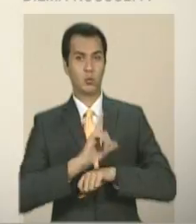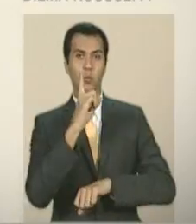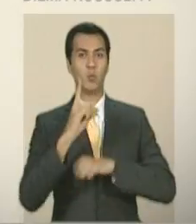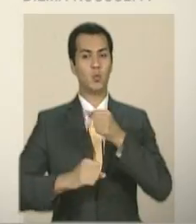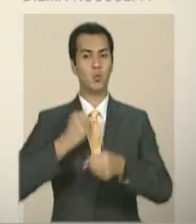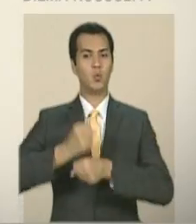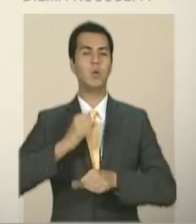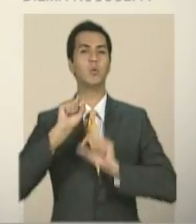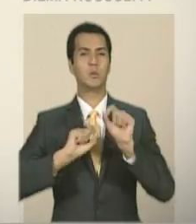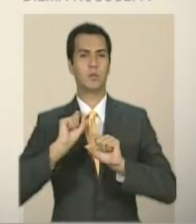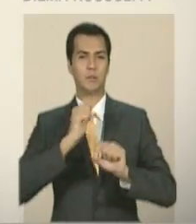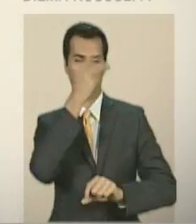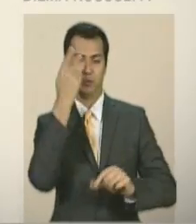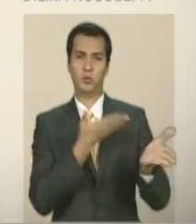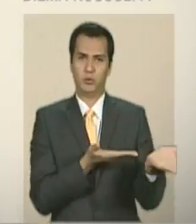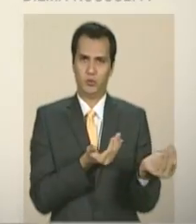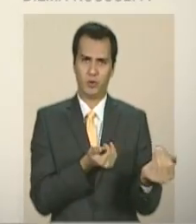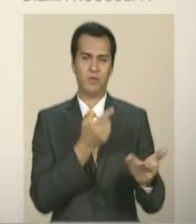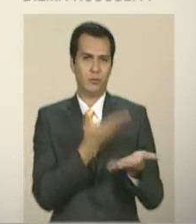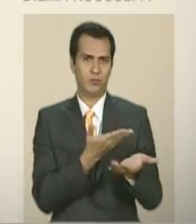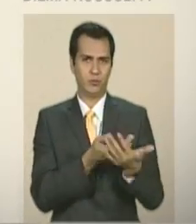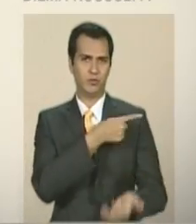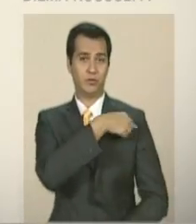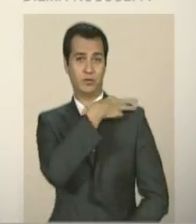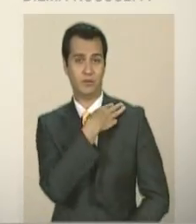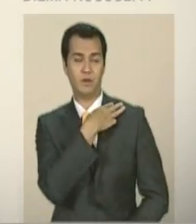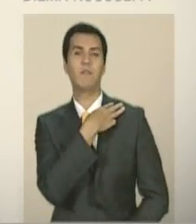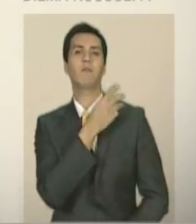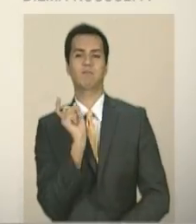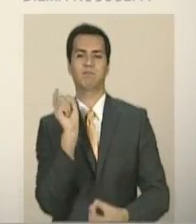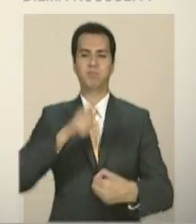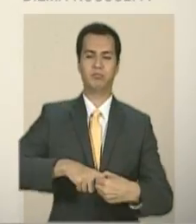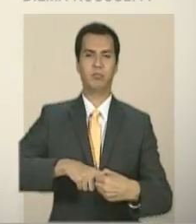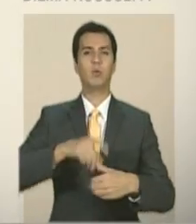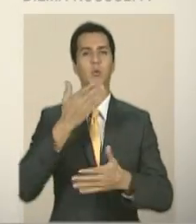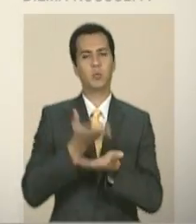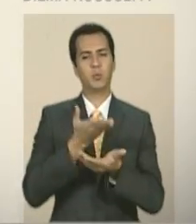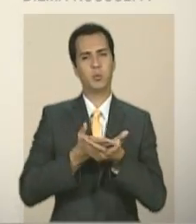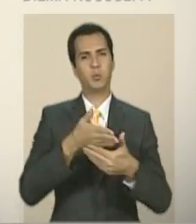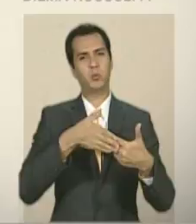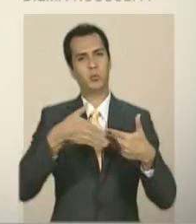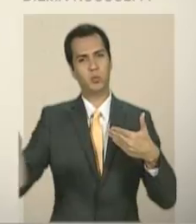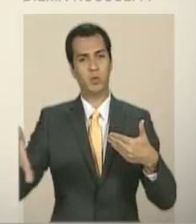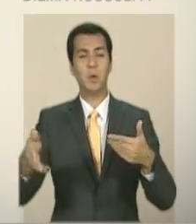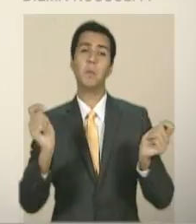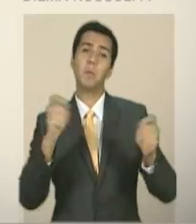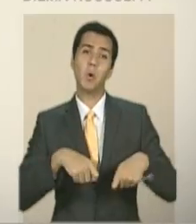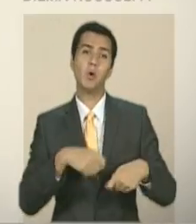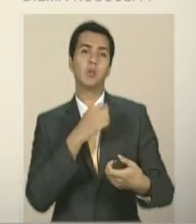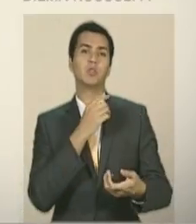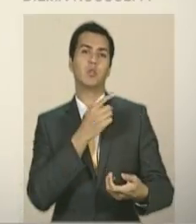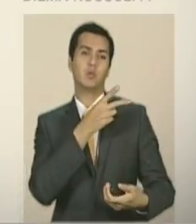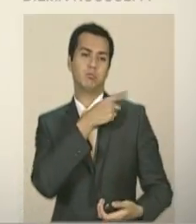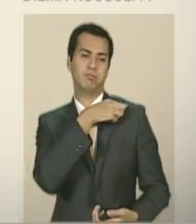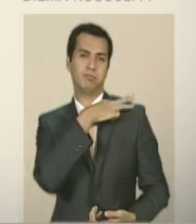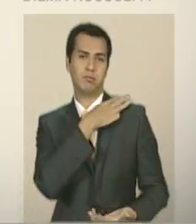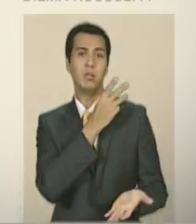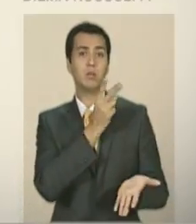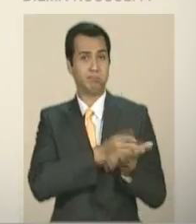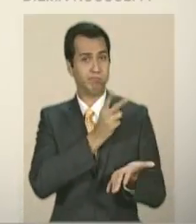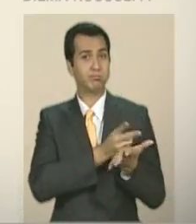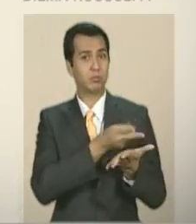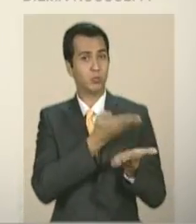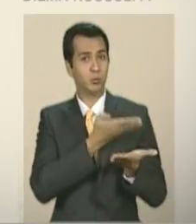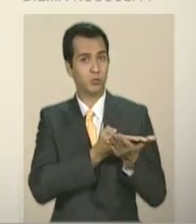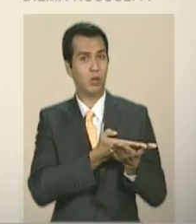formação profissional esses cursos podem ser feitos durante ou após a conclusão do ensino médio Os